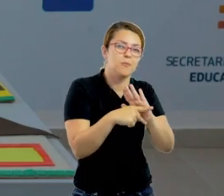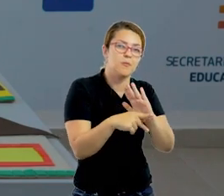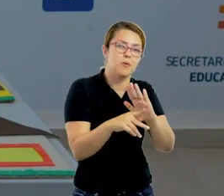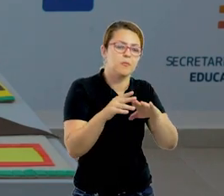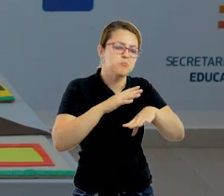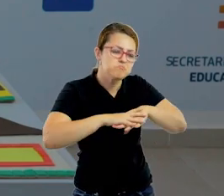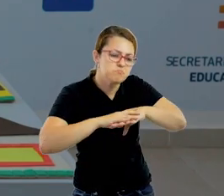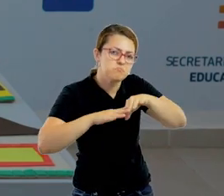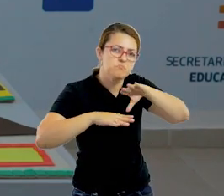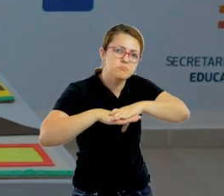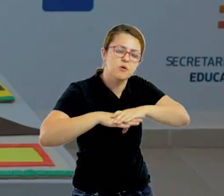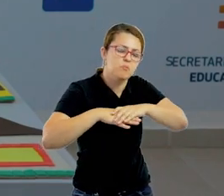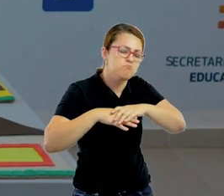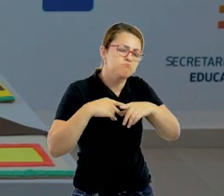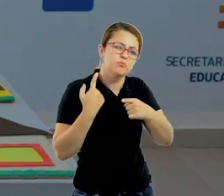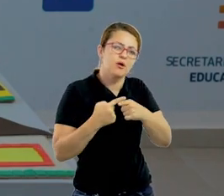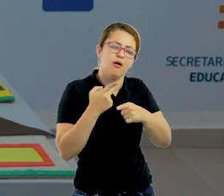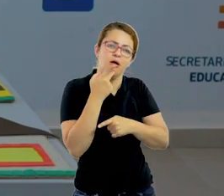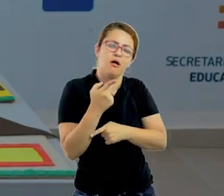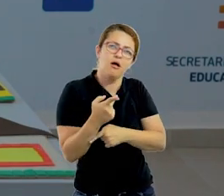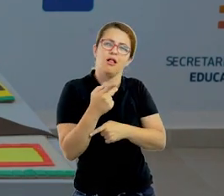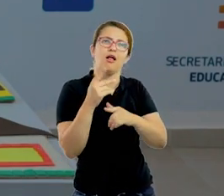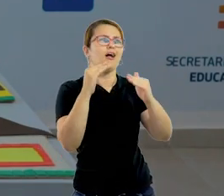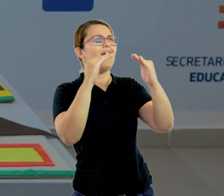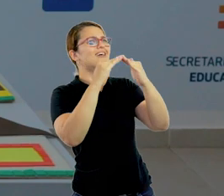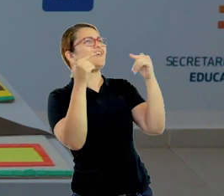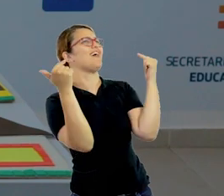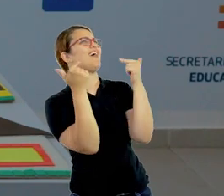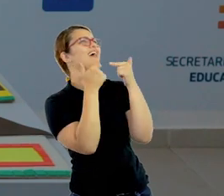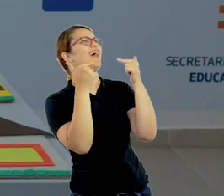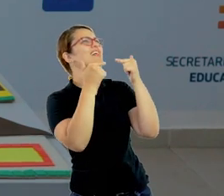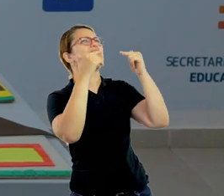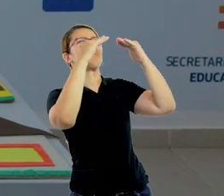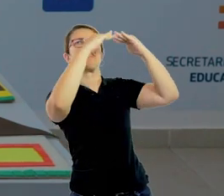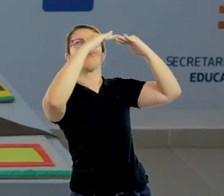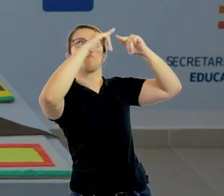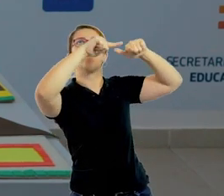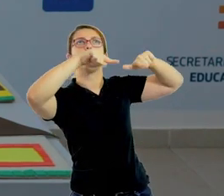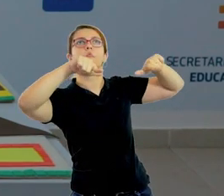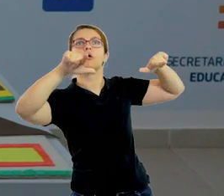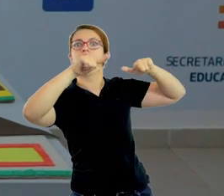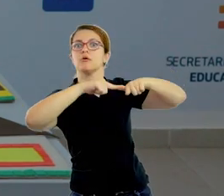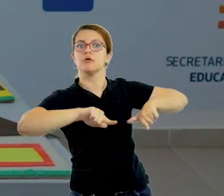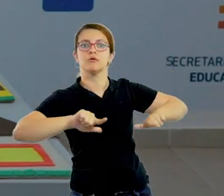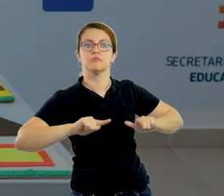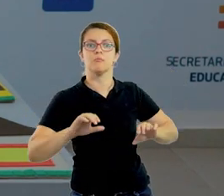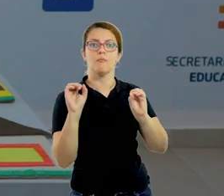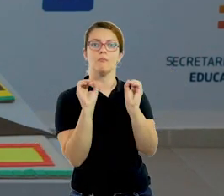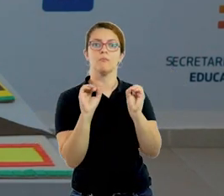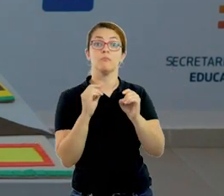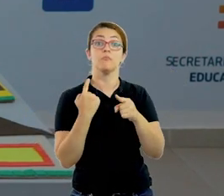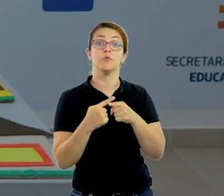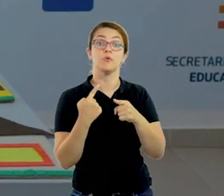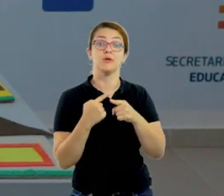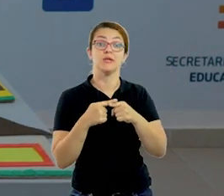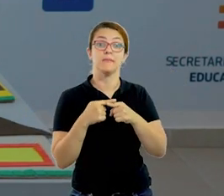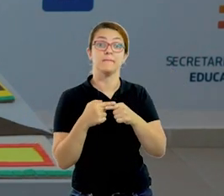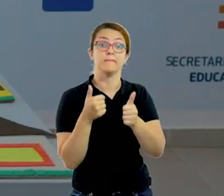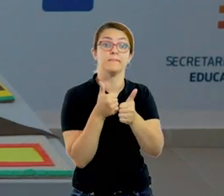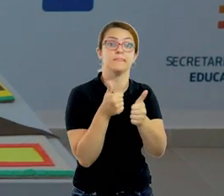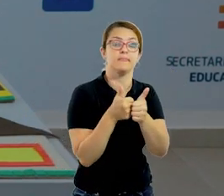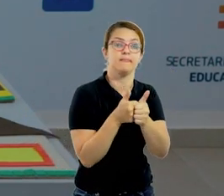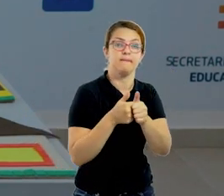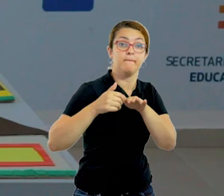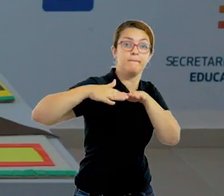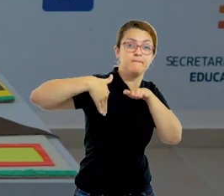que ele falava que ela era muito engraçada? Que ela não tinha teto, não tinha nada? Ela ficava à beira de uma praia. Então, a